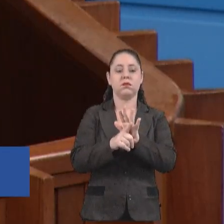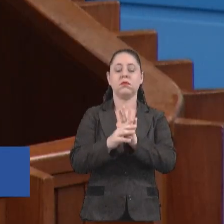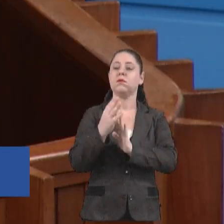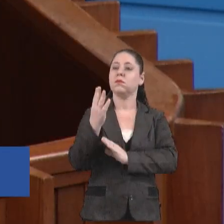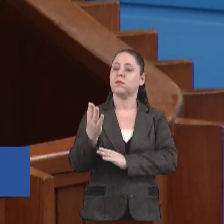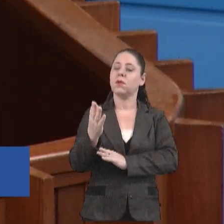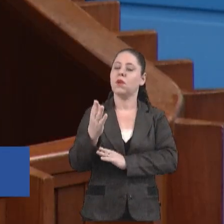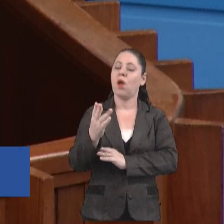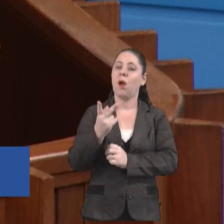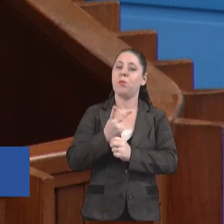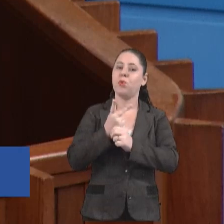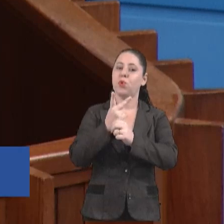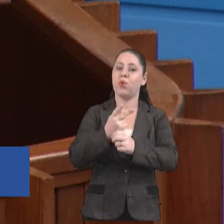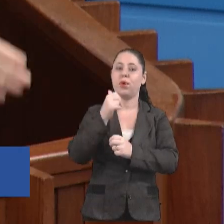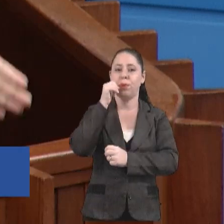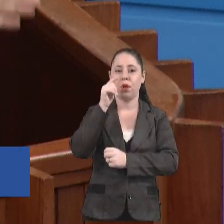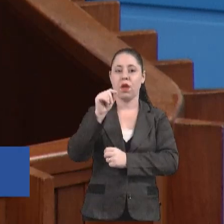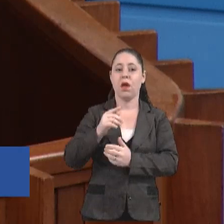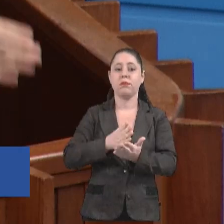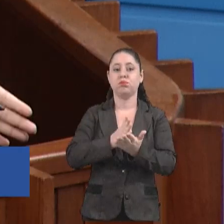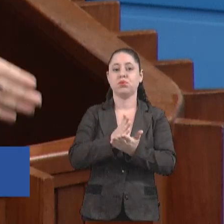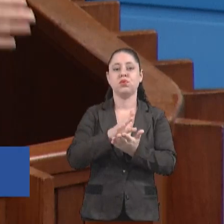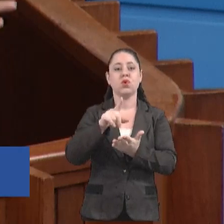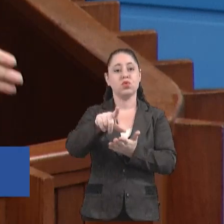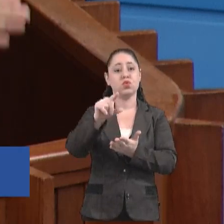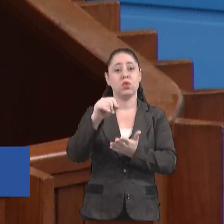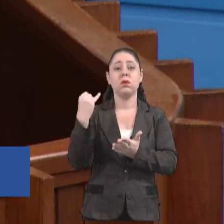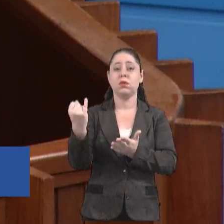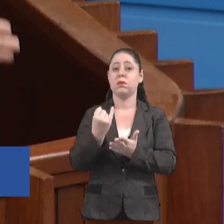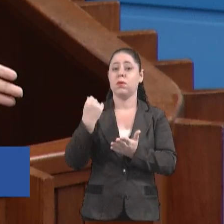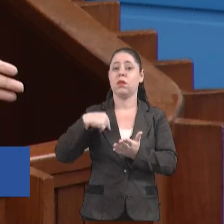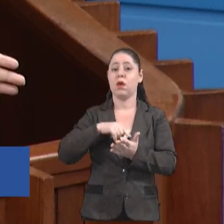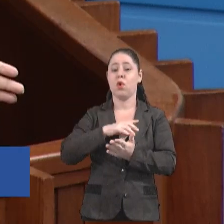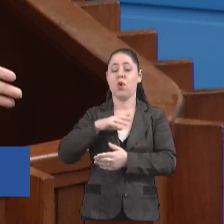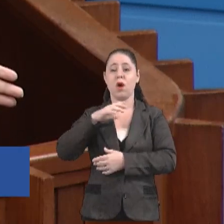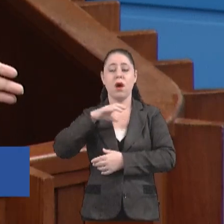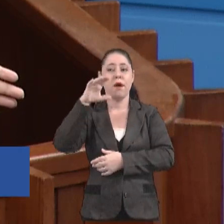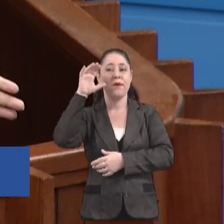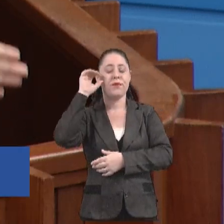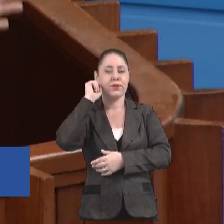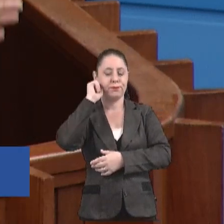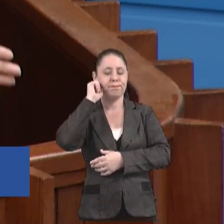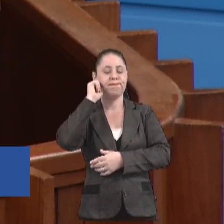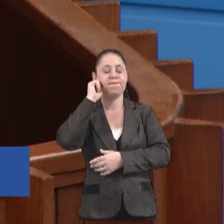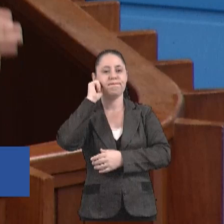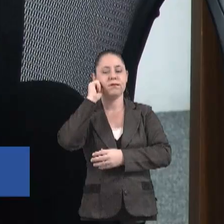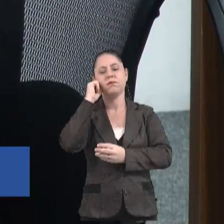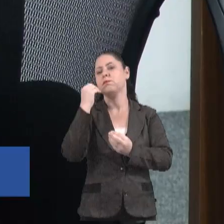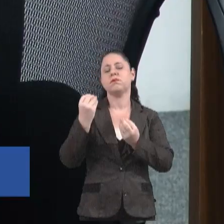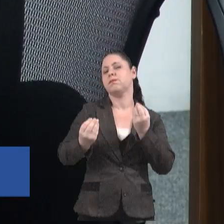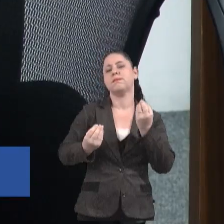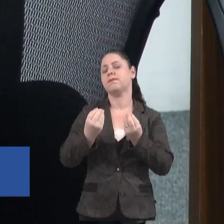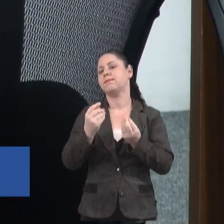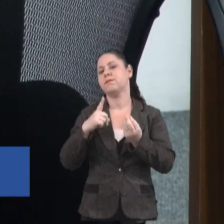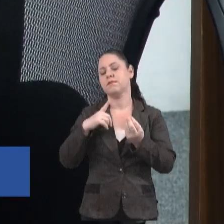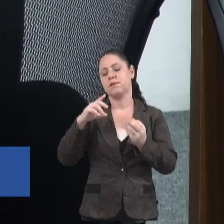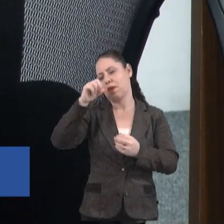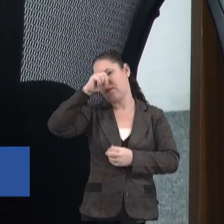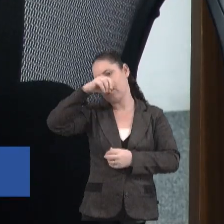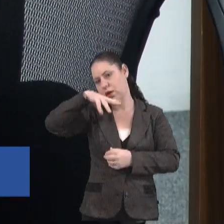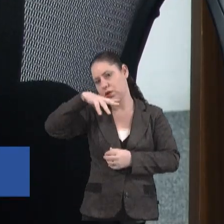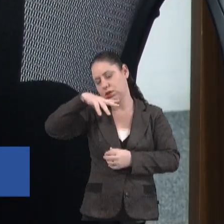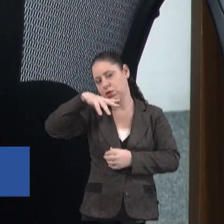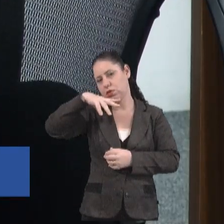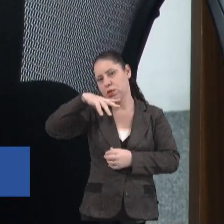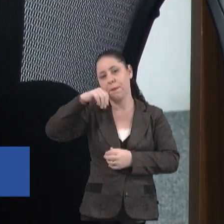a Procuradoria da Mulher, que seria um caminho importante para a gente ouvir sobre como está a situação de violência das